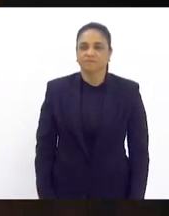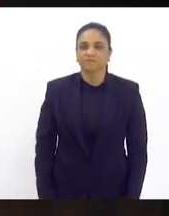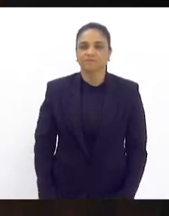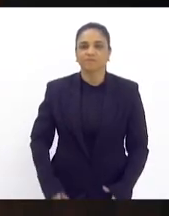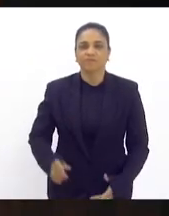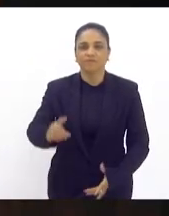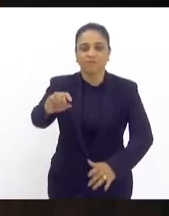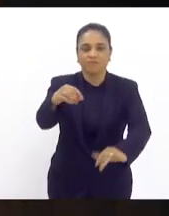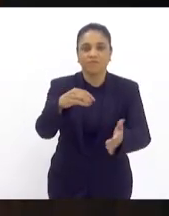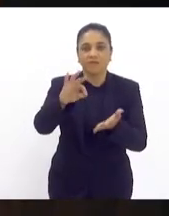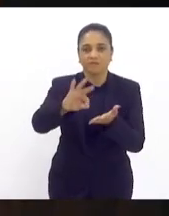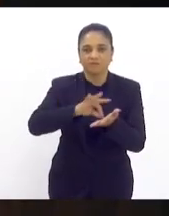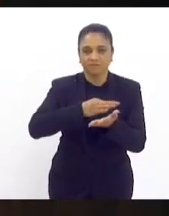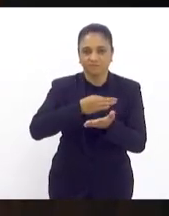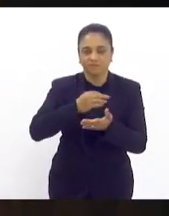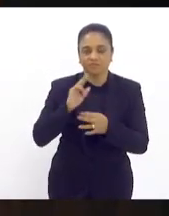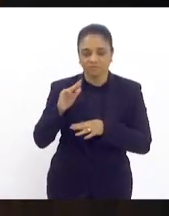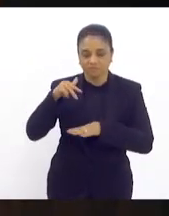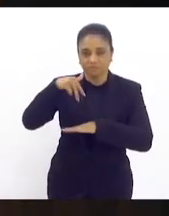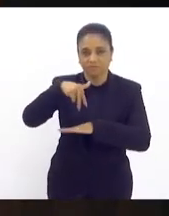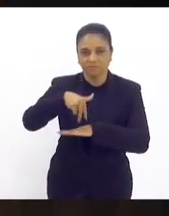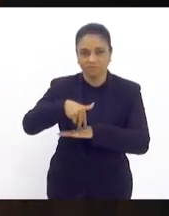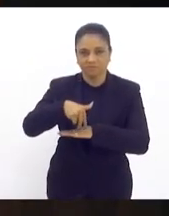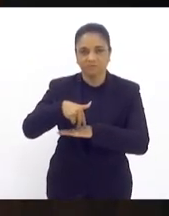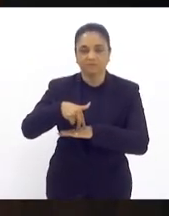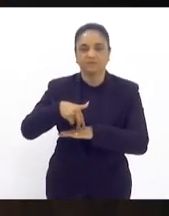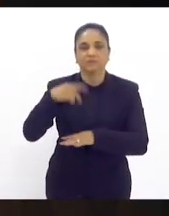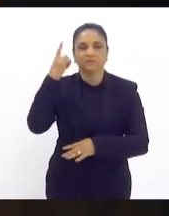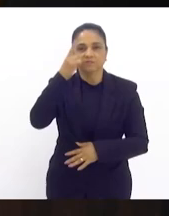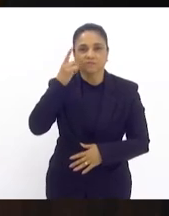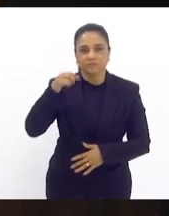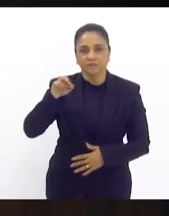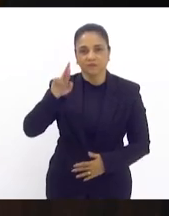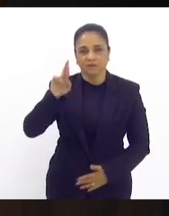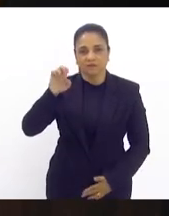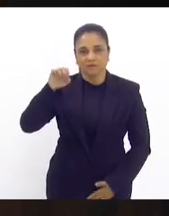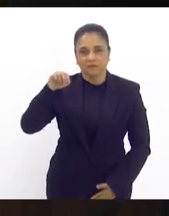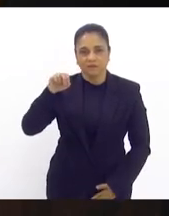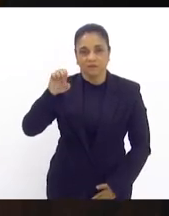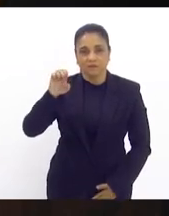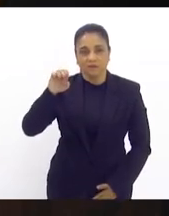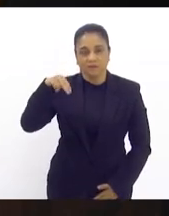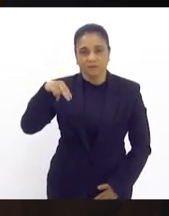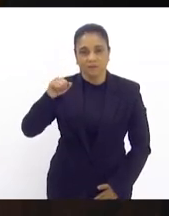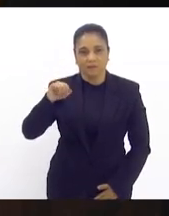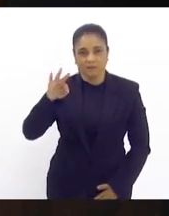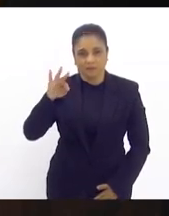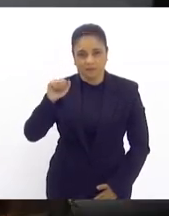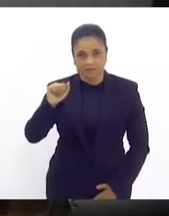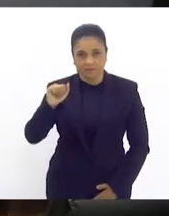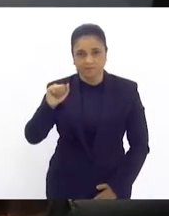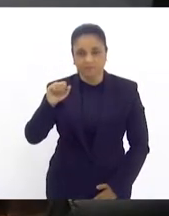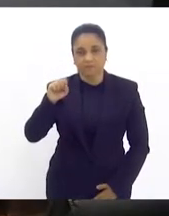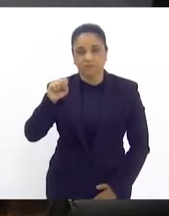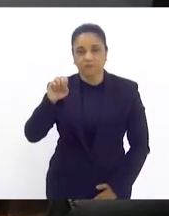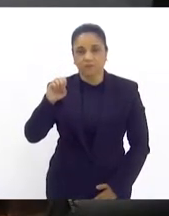do inscrito a nobre deputada Renata Souza que dispõe de 11 minutos